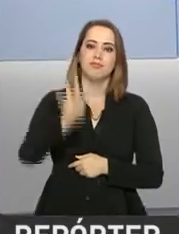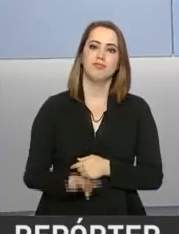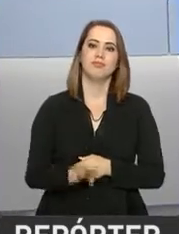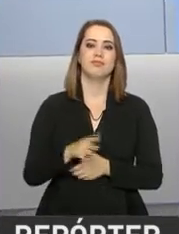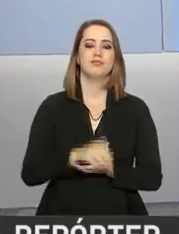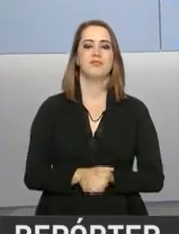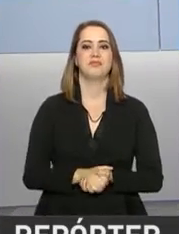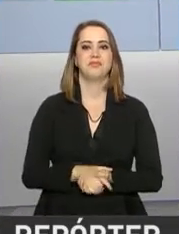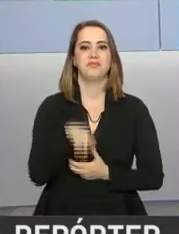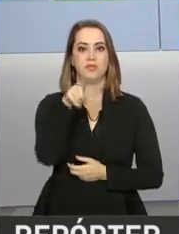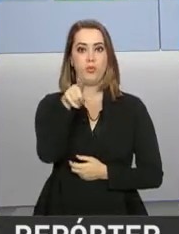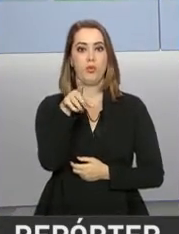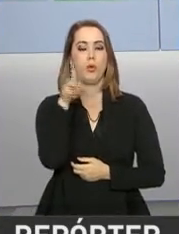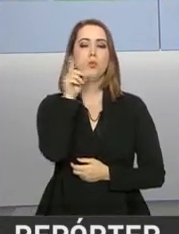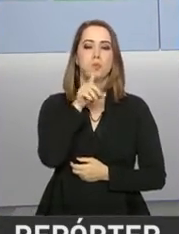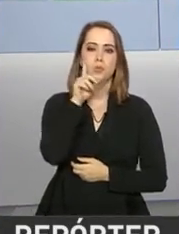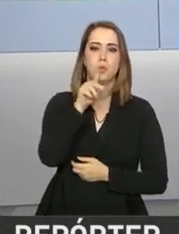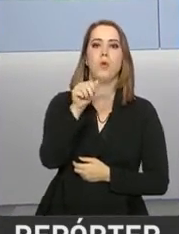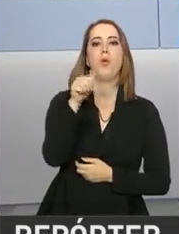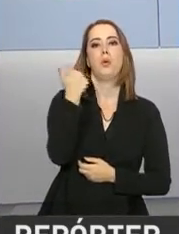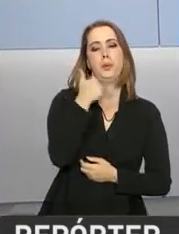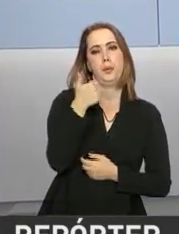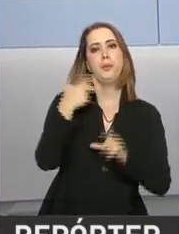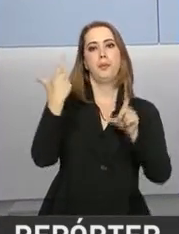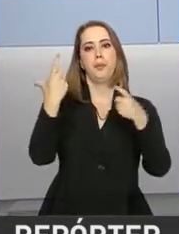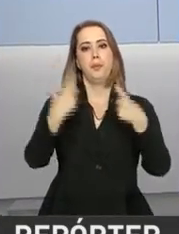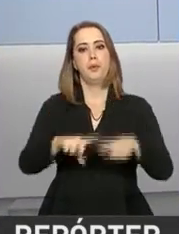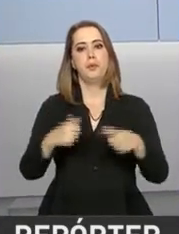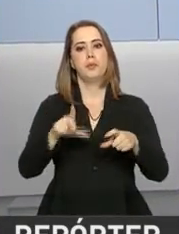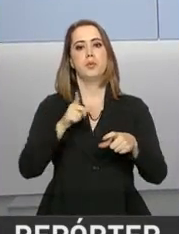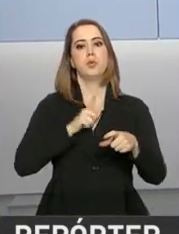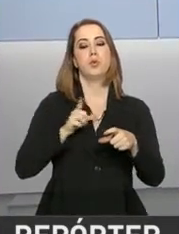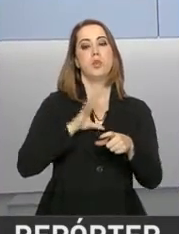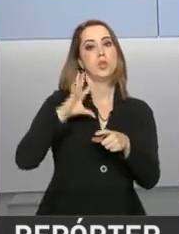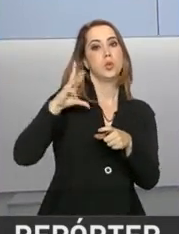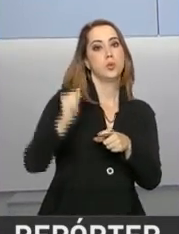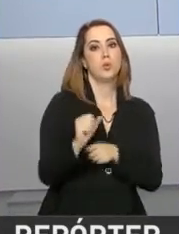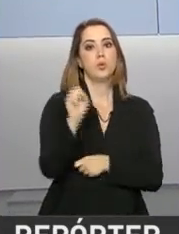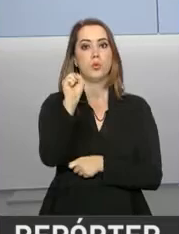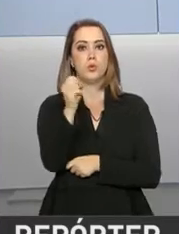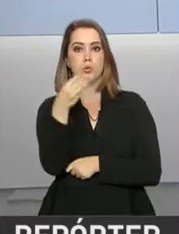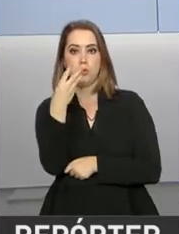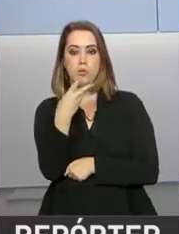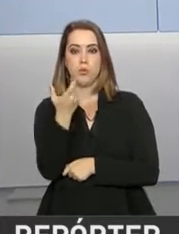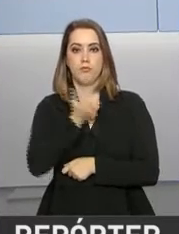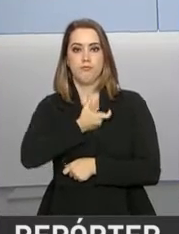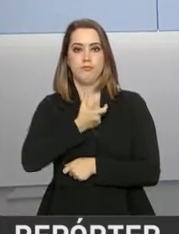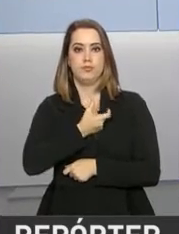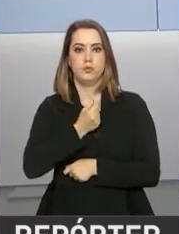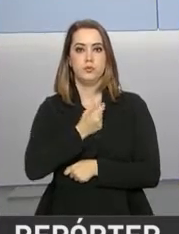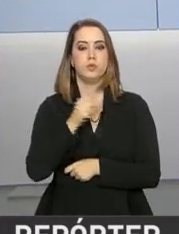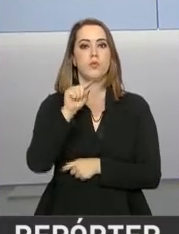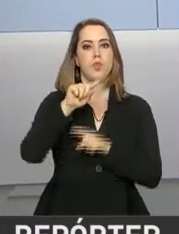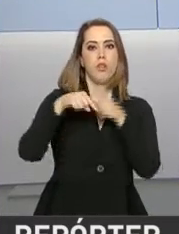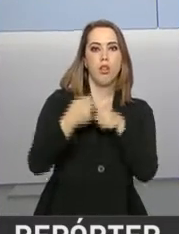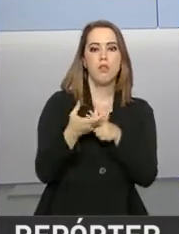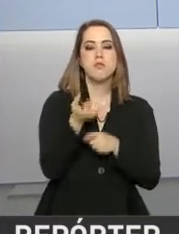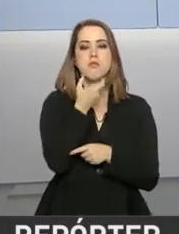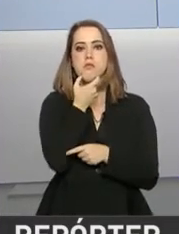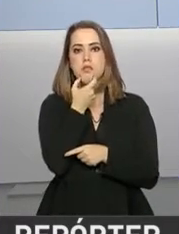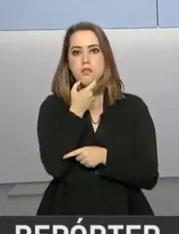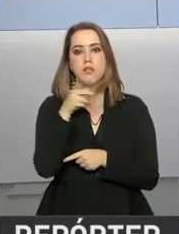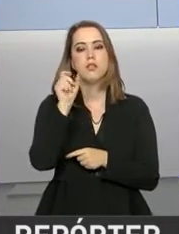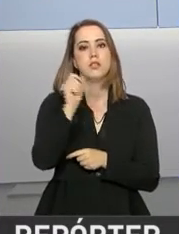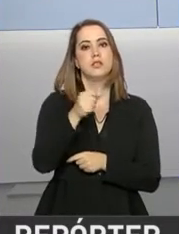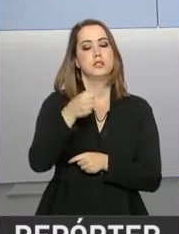é só estados unidos em primeiro com 28 de ouro 28 de prata e 27 de bronze 83 do total seguido pela grã bretanha com